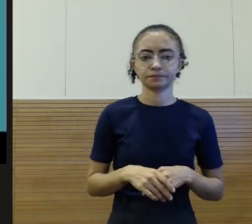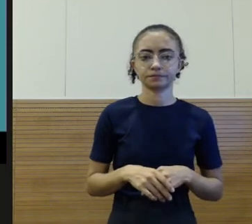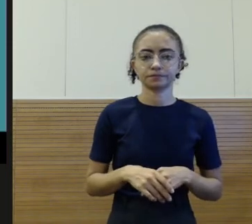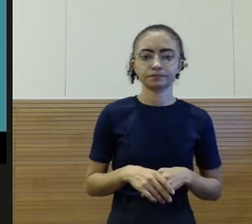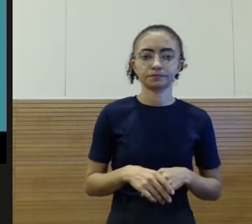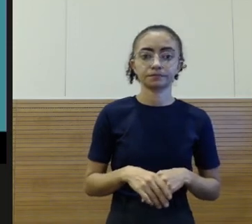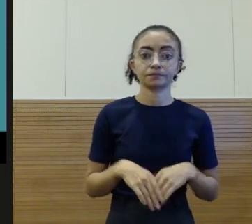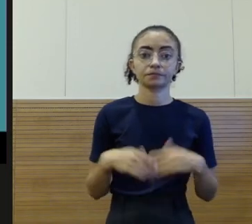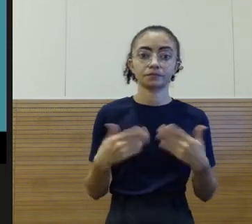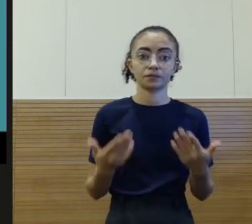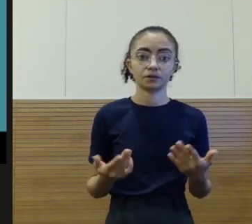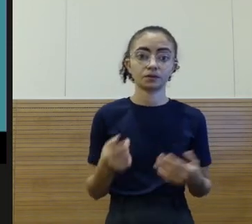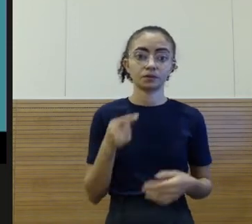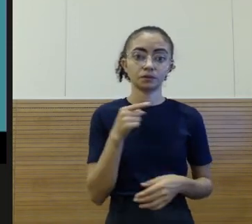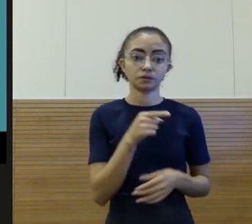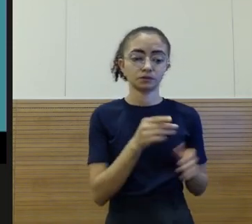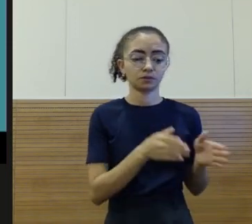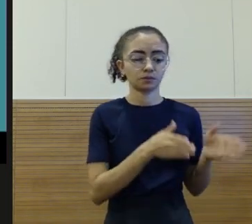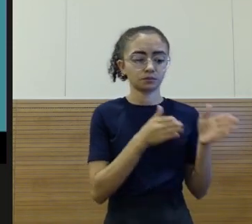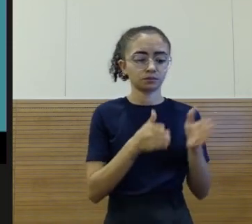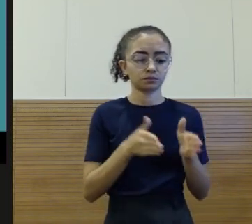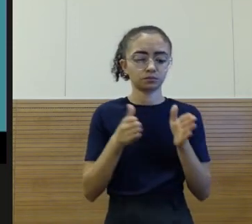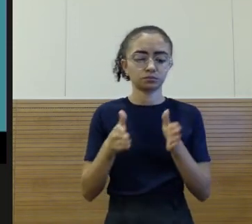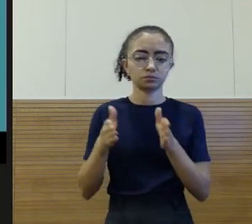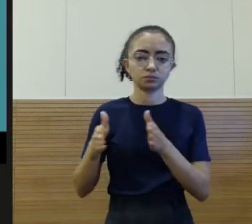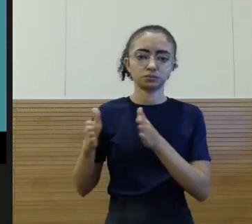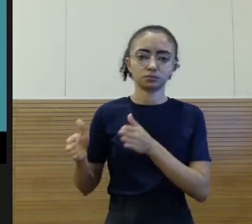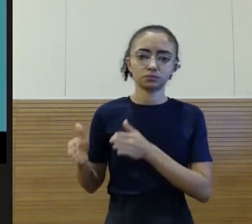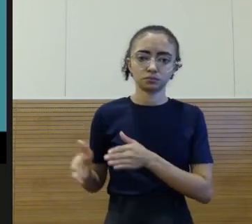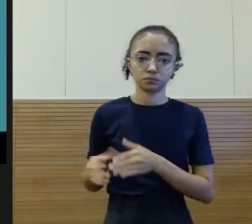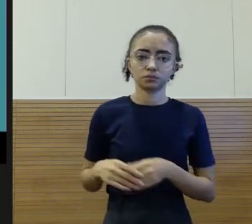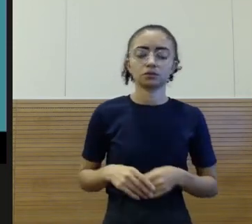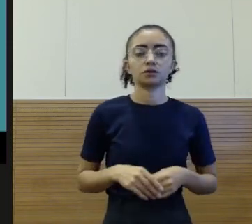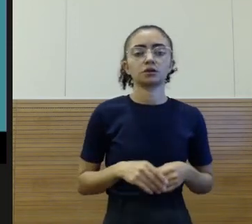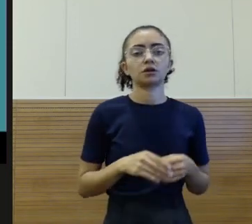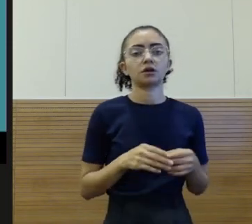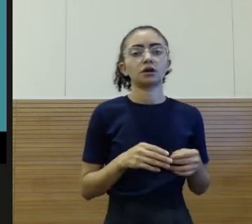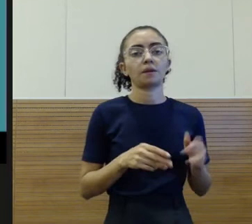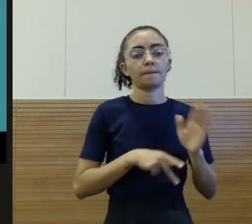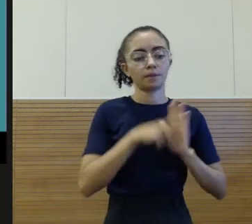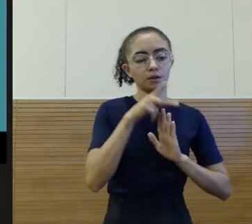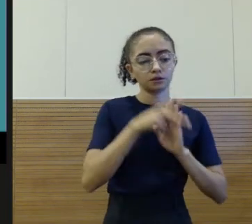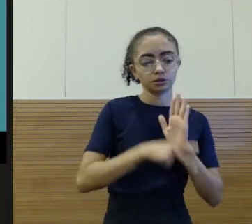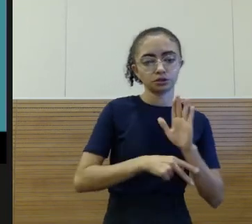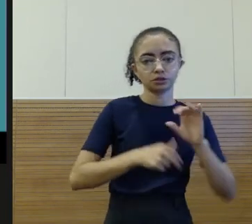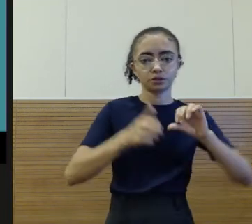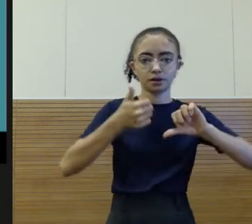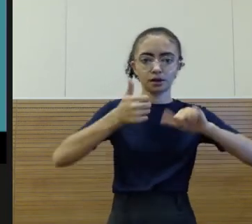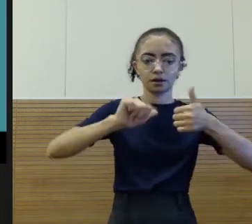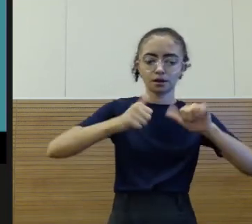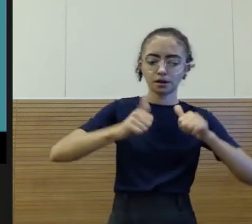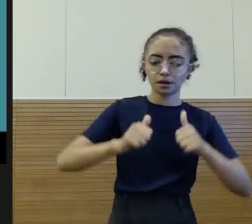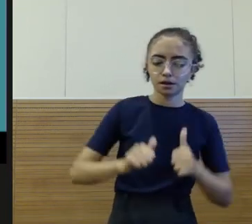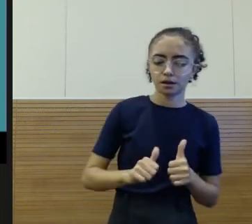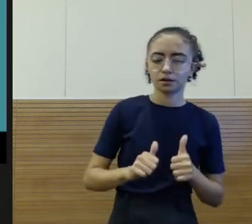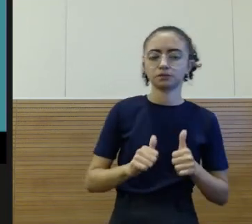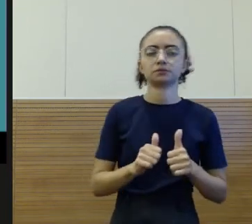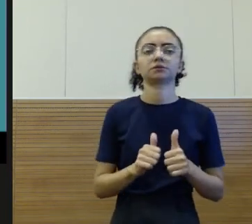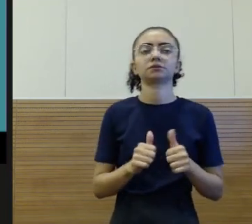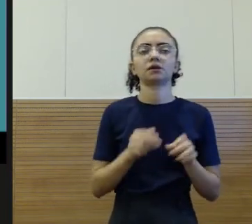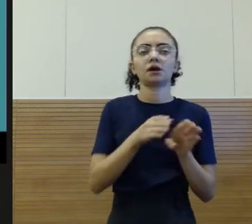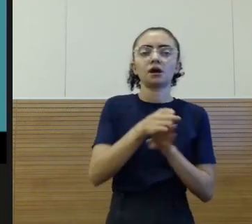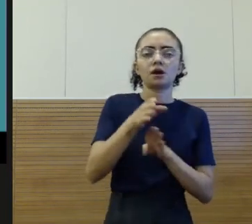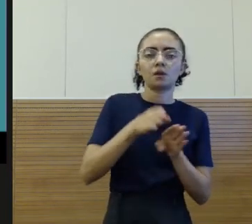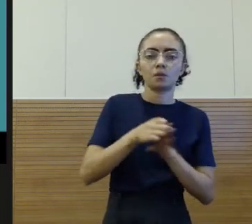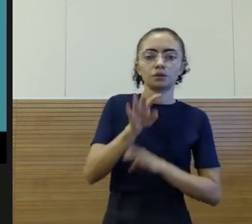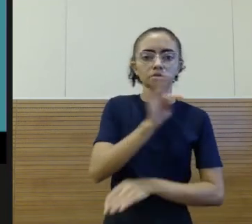o processo tem que ser desenhado desde o planejamento, desde o que é a análise da situação, desenvolvimento das recomendações